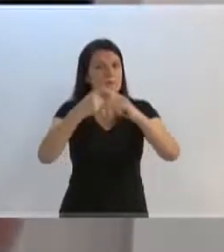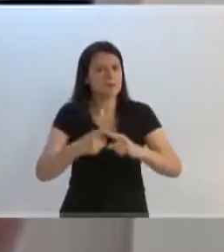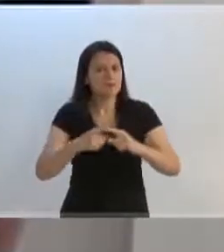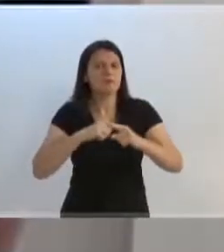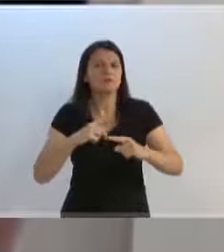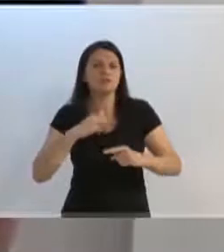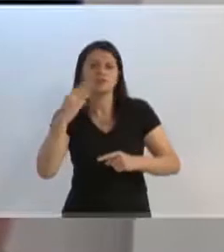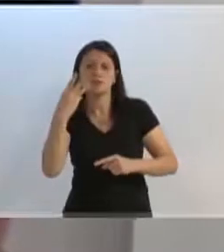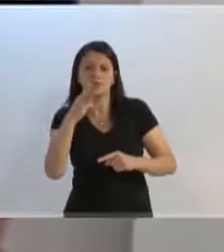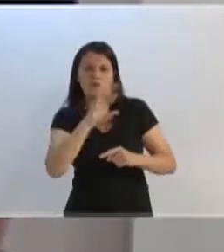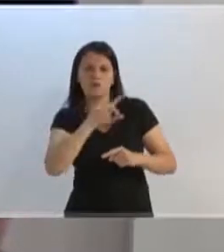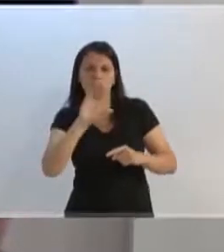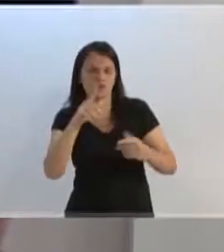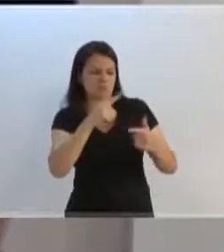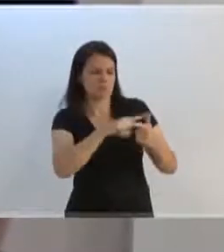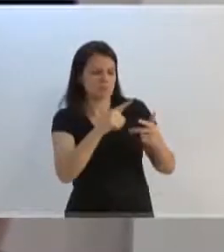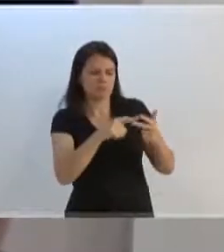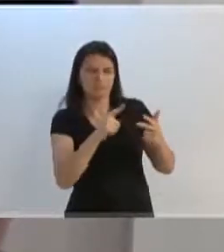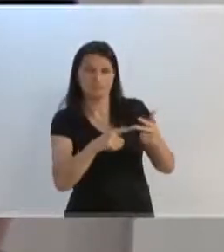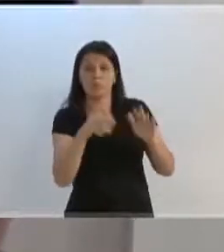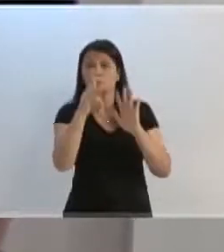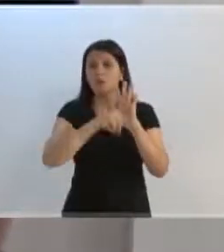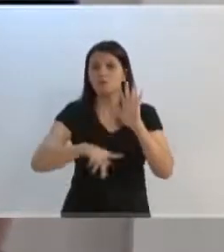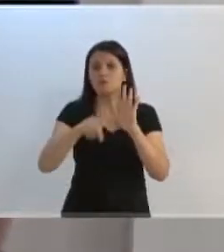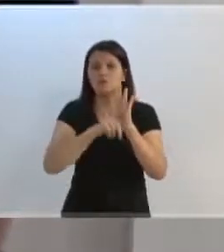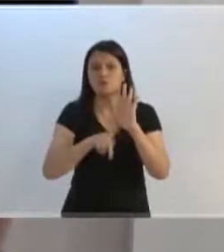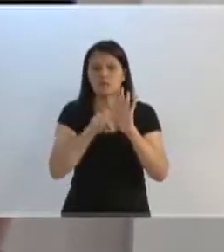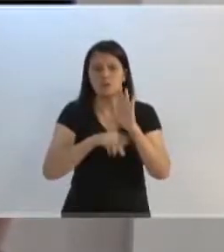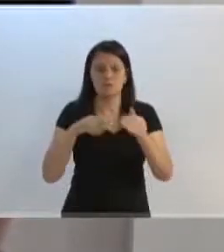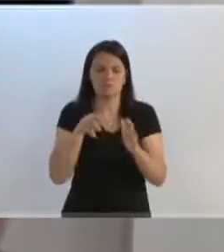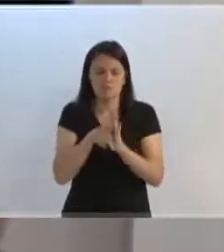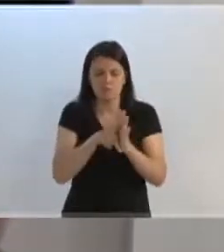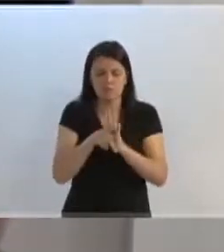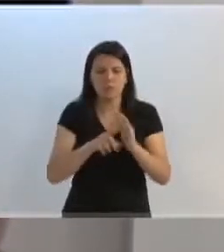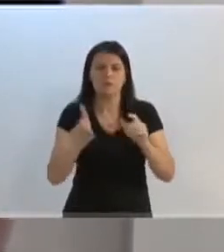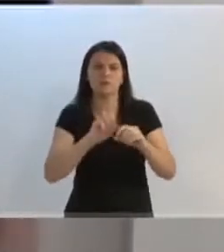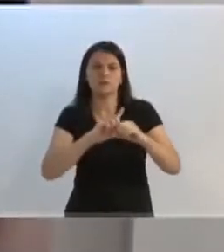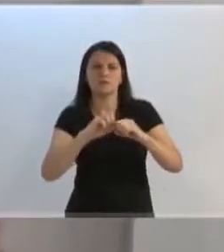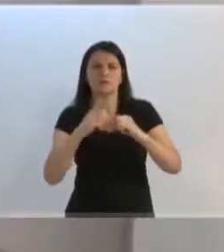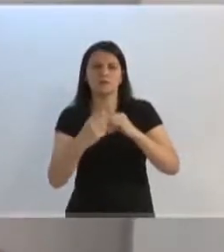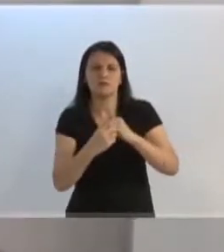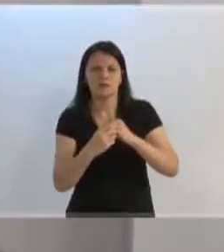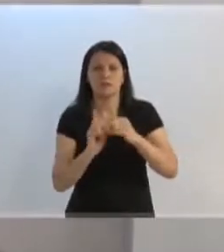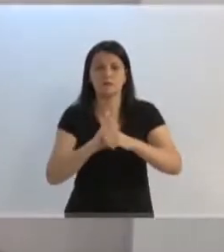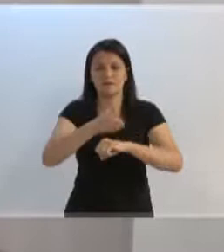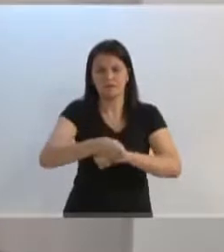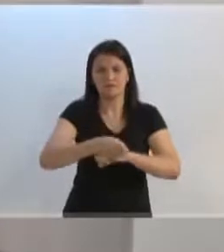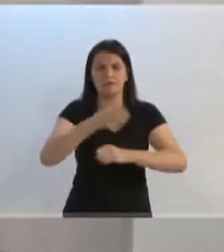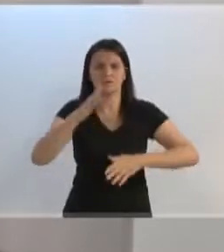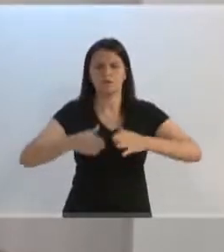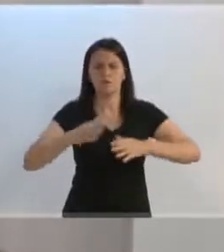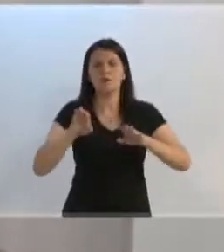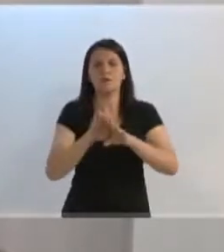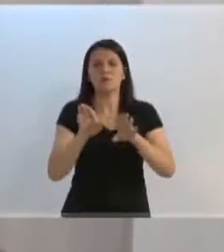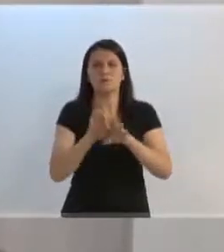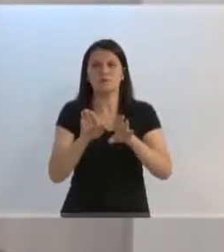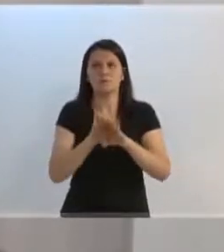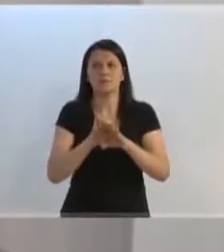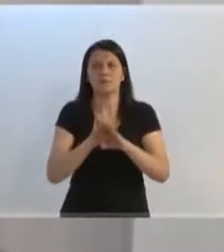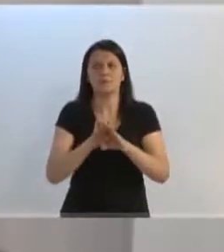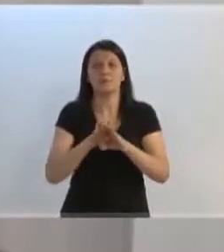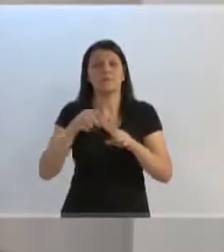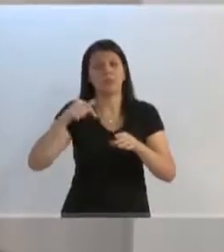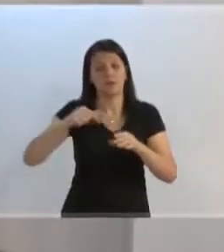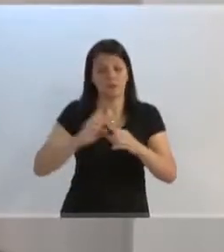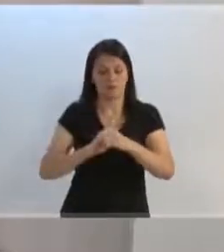as alunas e atletas de robótica falaram a respeito do aprendizado e da competição que a equipe, formada